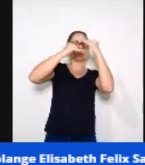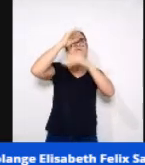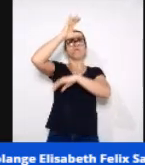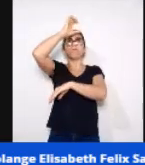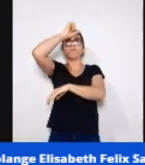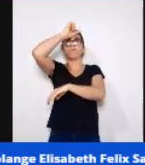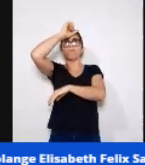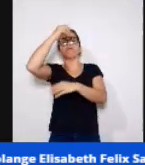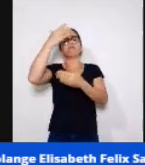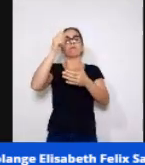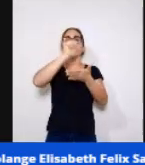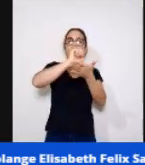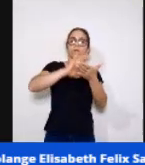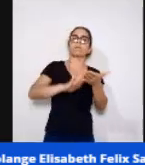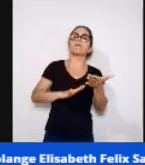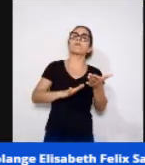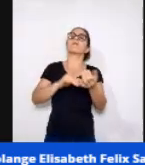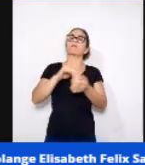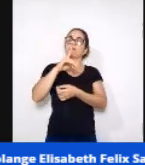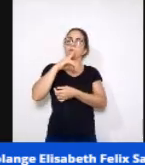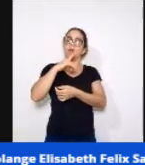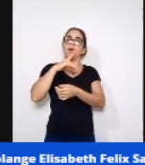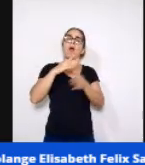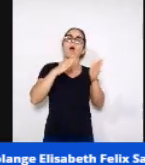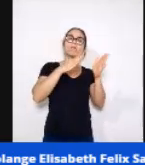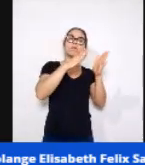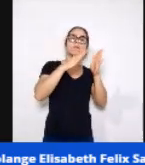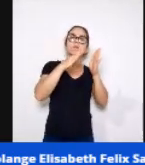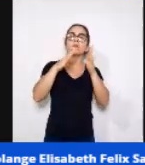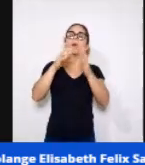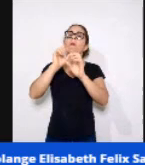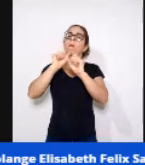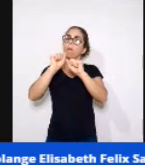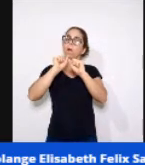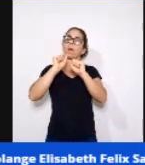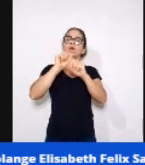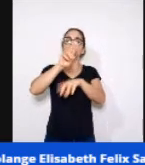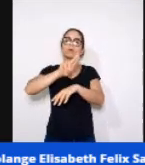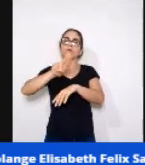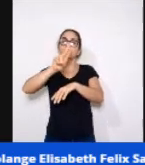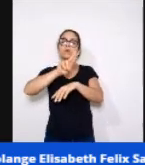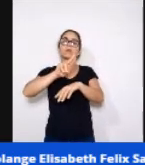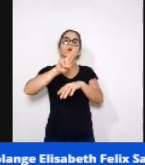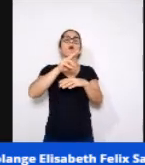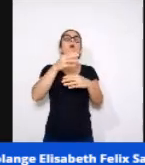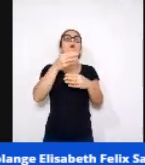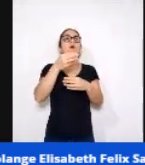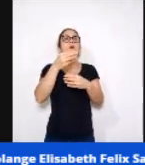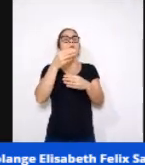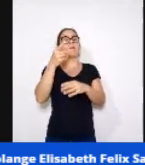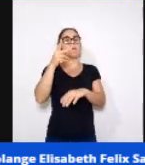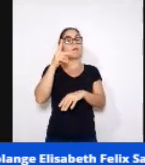Então são caminhos que a gente pode utilizar para a gente ter um acompanhamento desse aluno e compreender